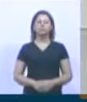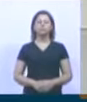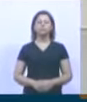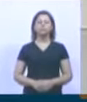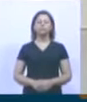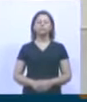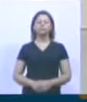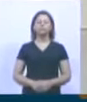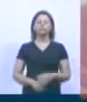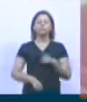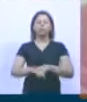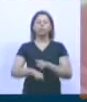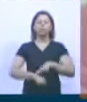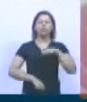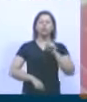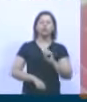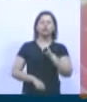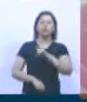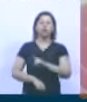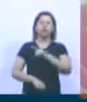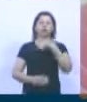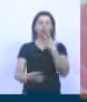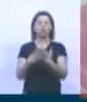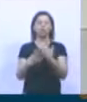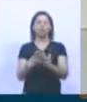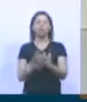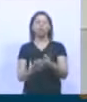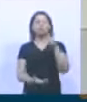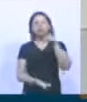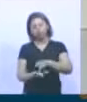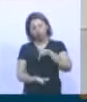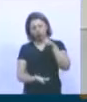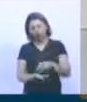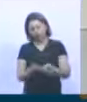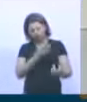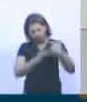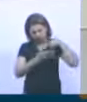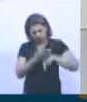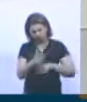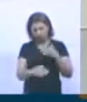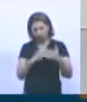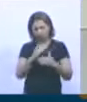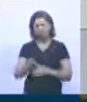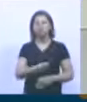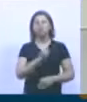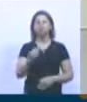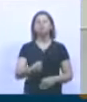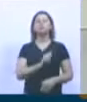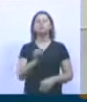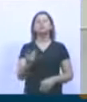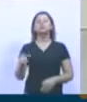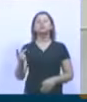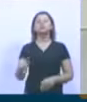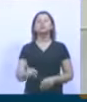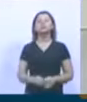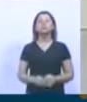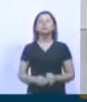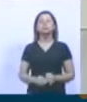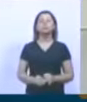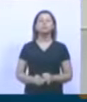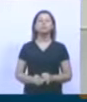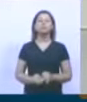life. No momento em que ele fez uma confissão sincera e profunda de toda a vida dele, I was instantly